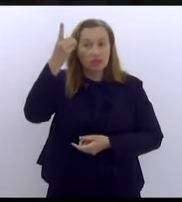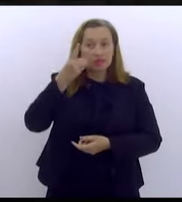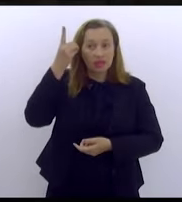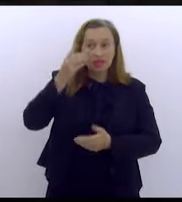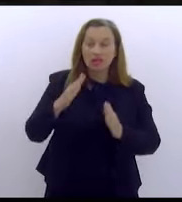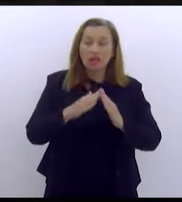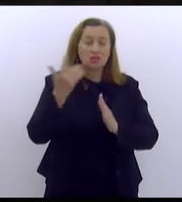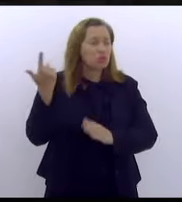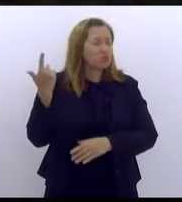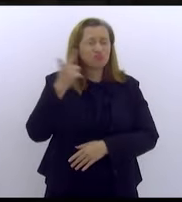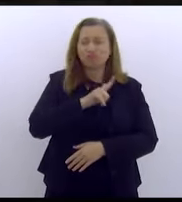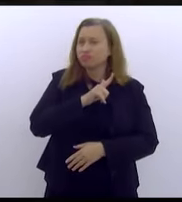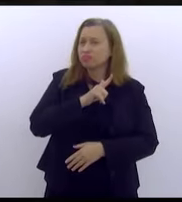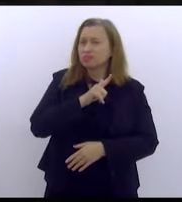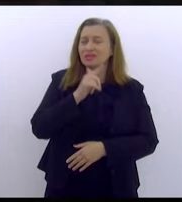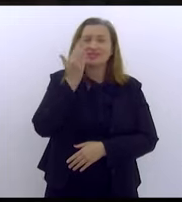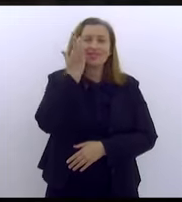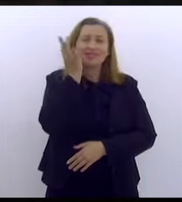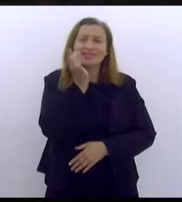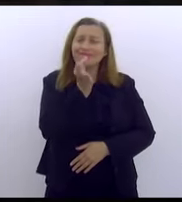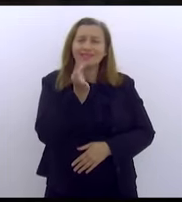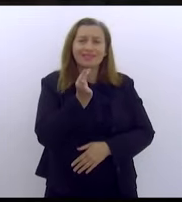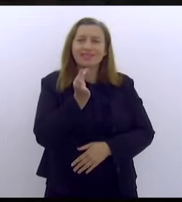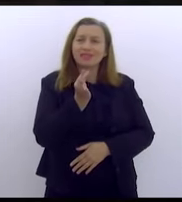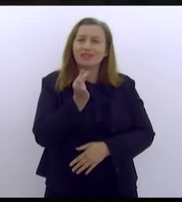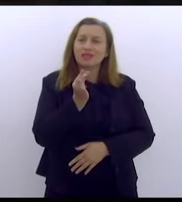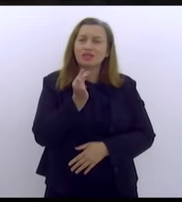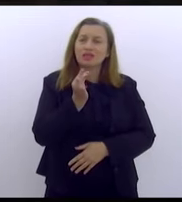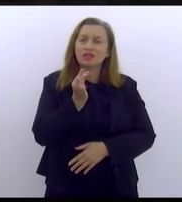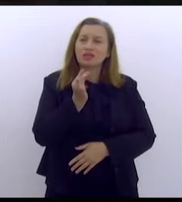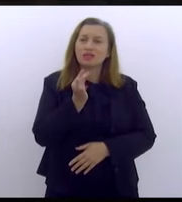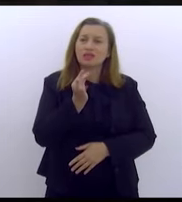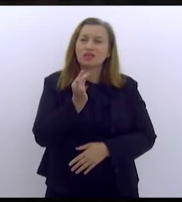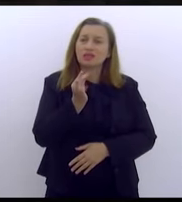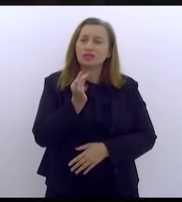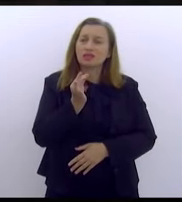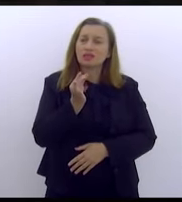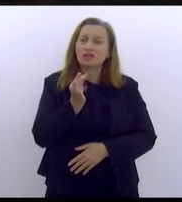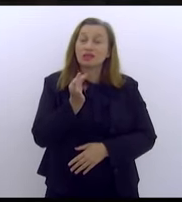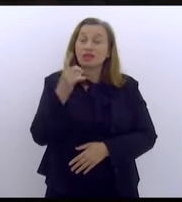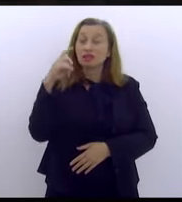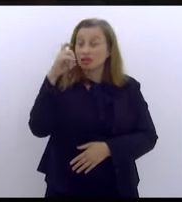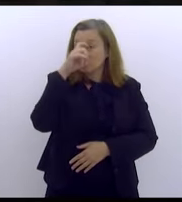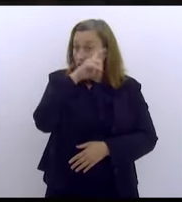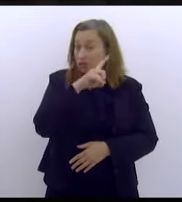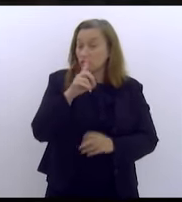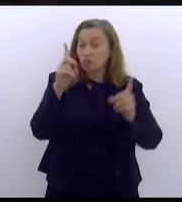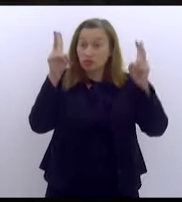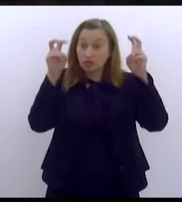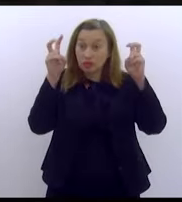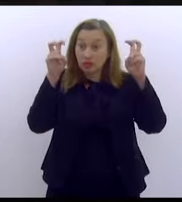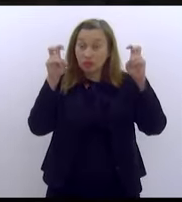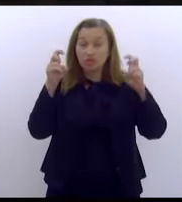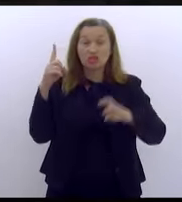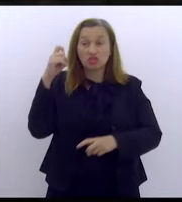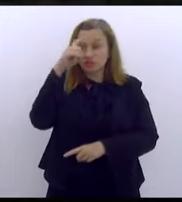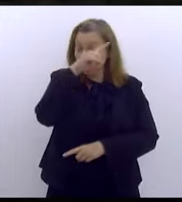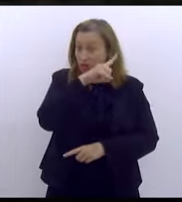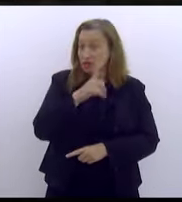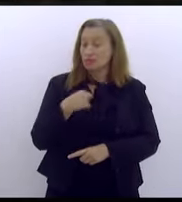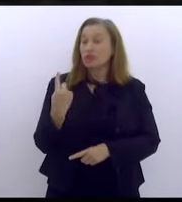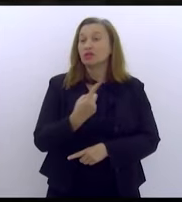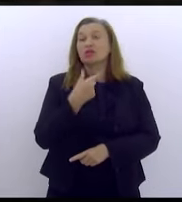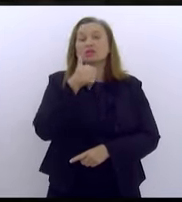que não conseguiram compreender a completude, a complexidade de um tema tão caro para as